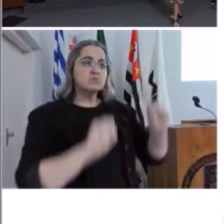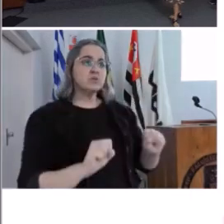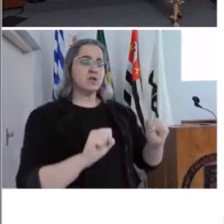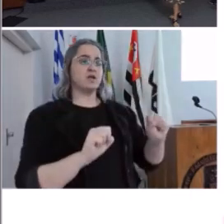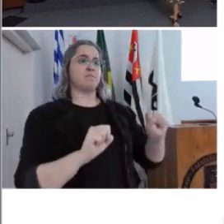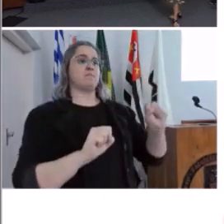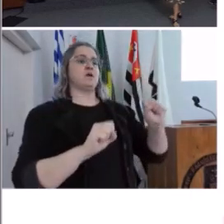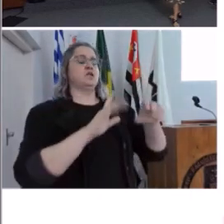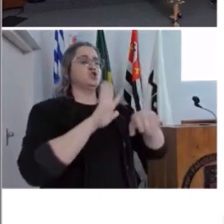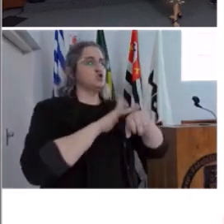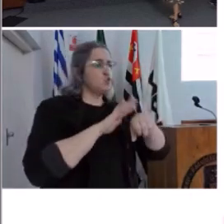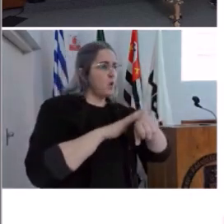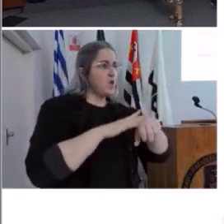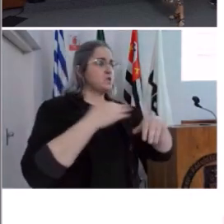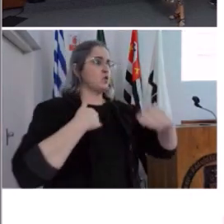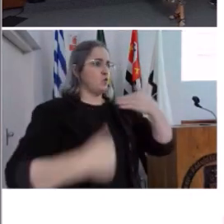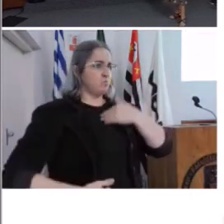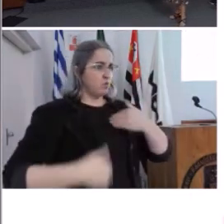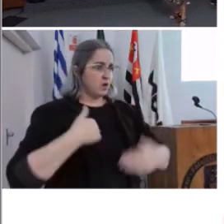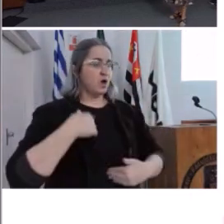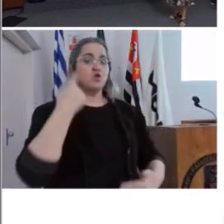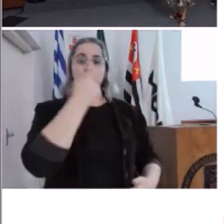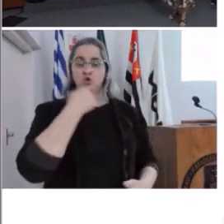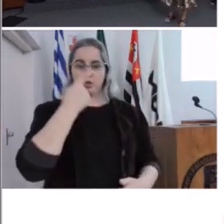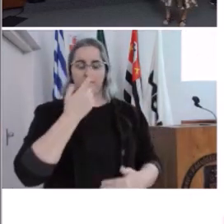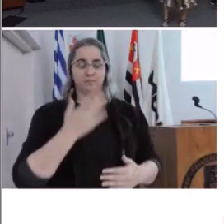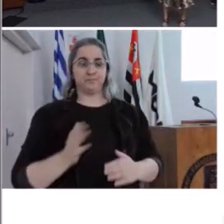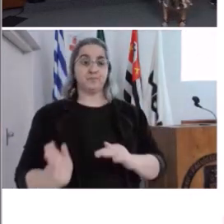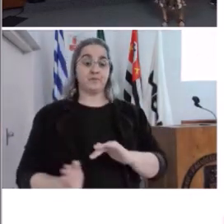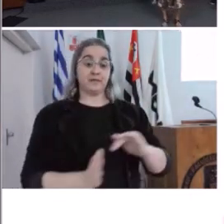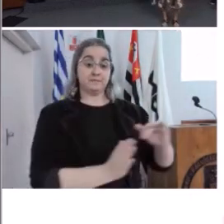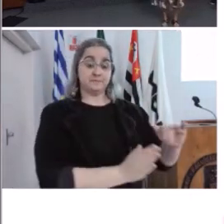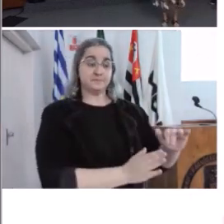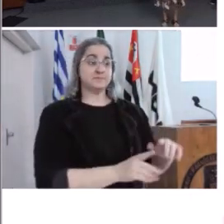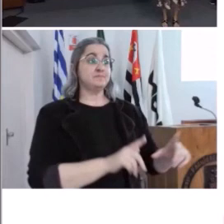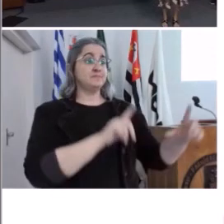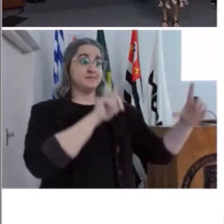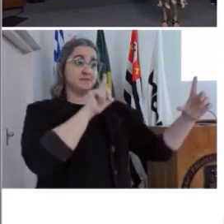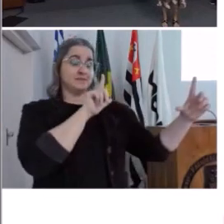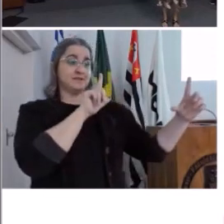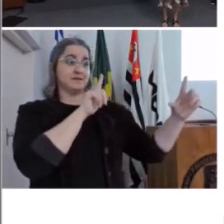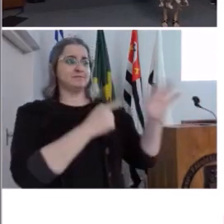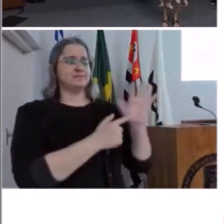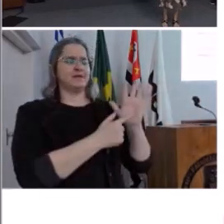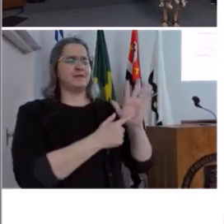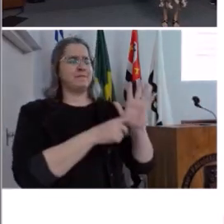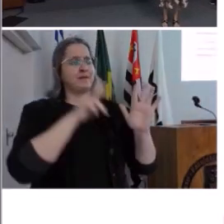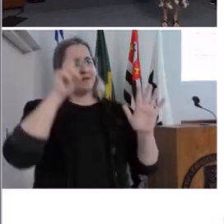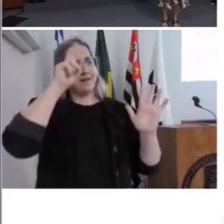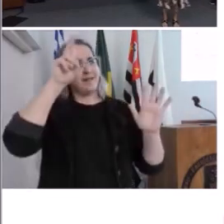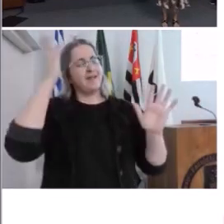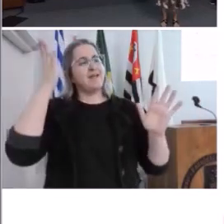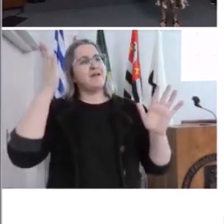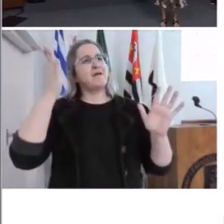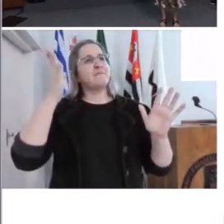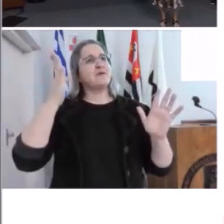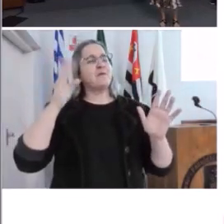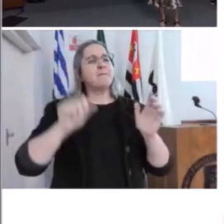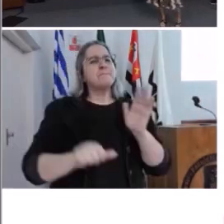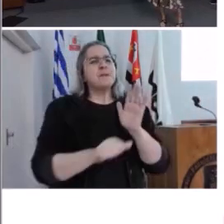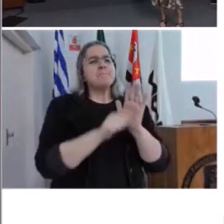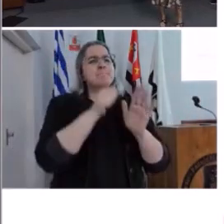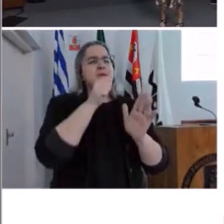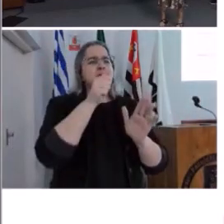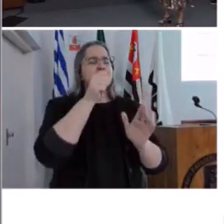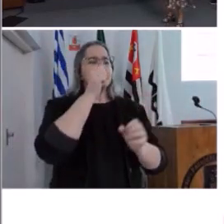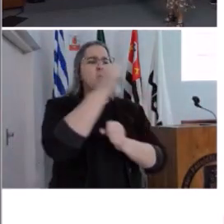E aí sim, né? Aí a gente pode, que lindo, né? Isso parece uma cartilha. No primeiro ano da faculdade, a gente escuta essa cartilha da